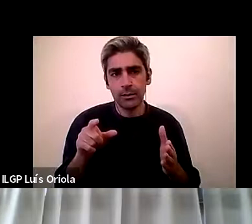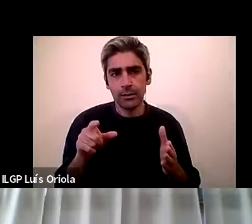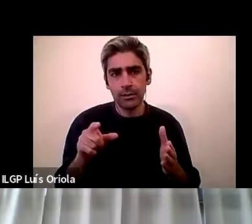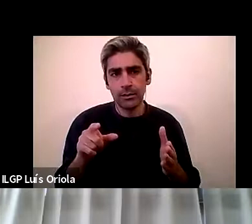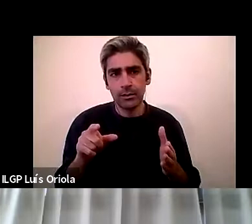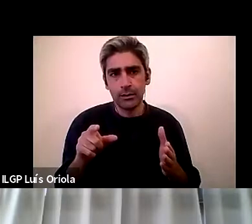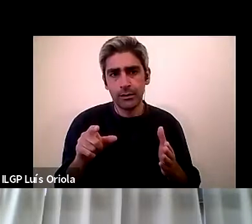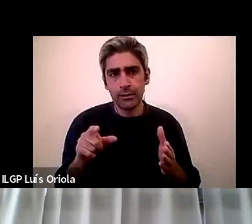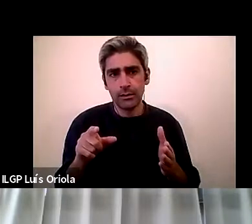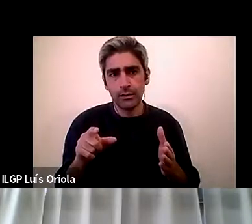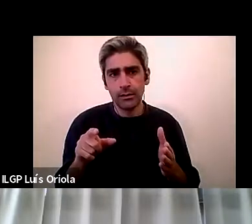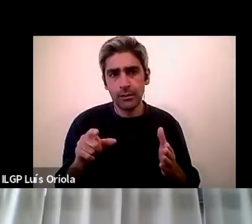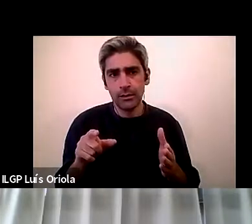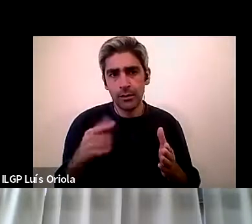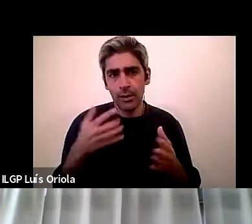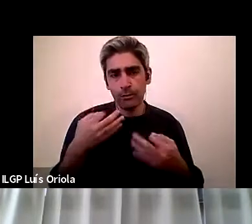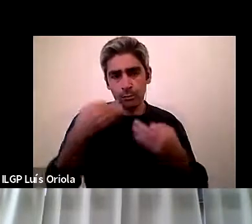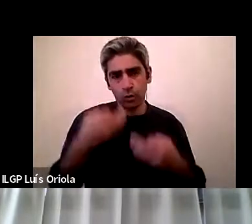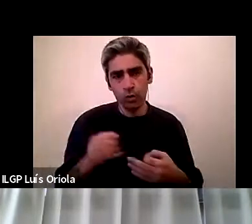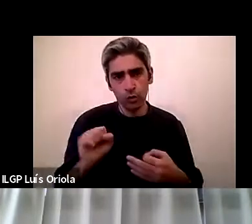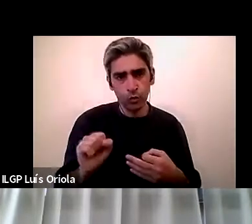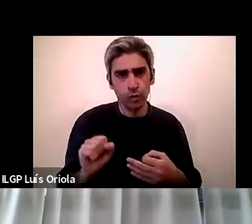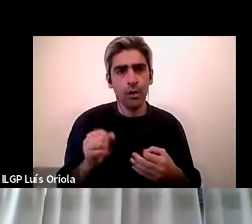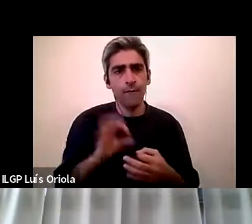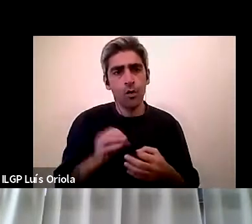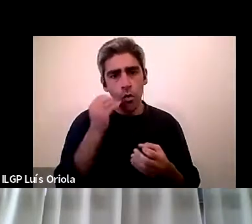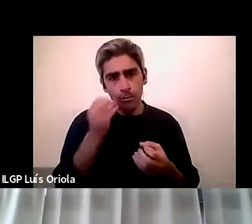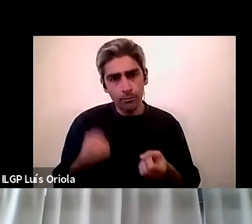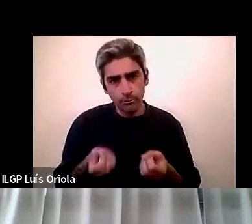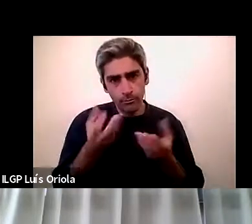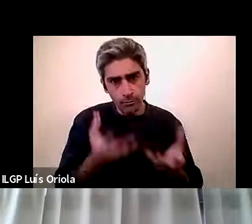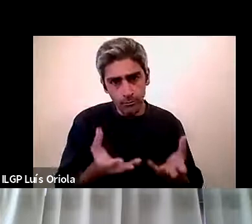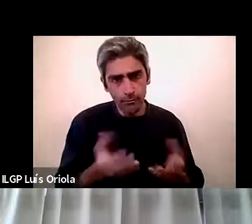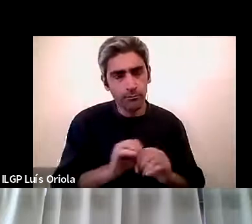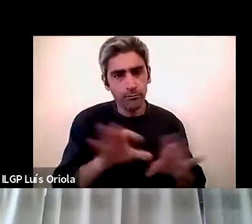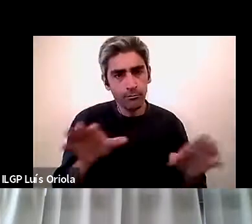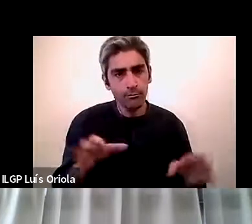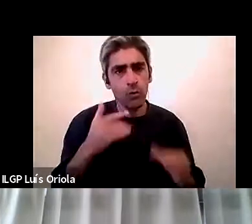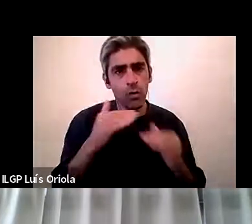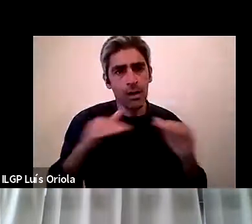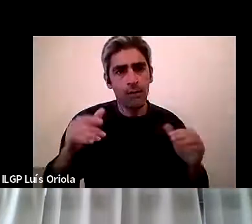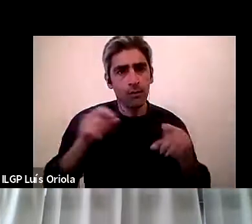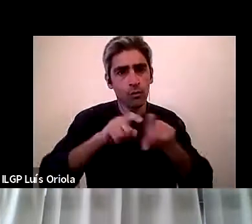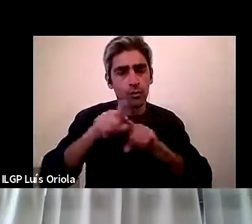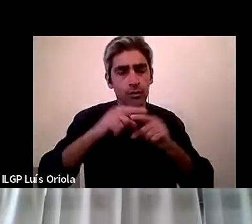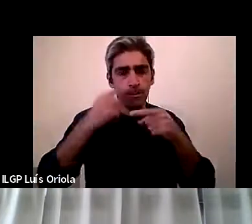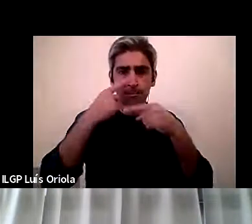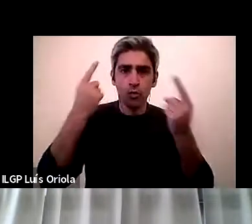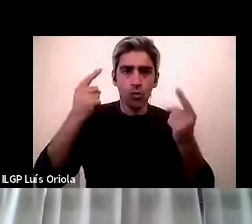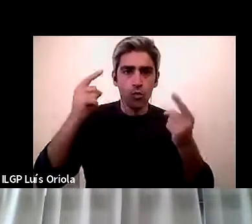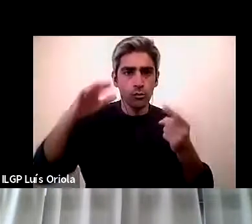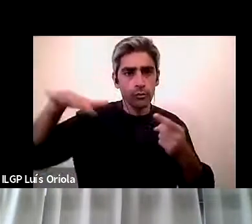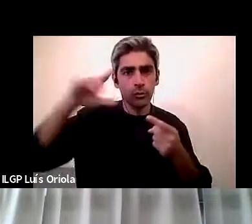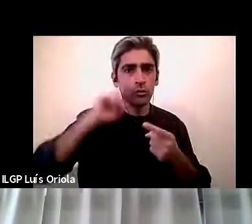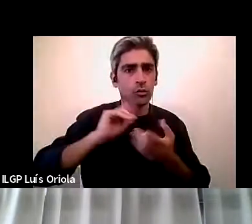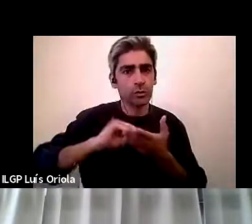pela postura que tem tido, pela mensagem que tem enviado, que ao nível das políticas públicas, que a Senhora